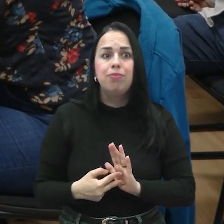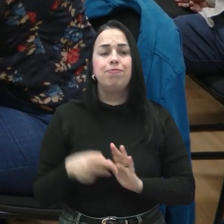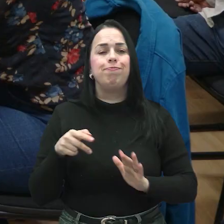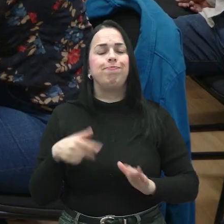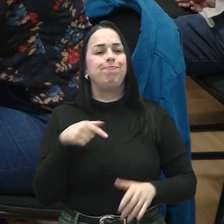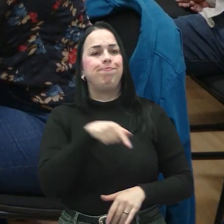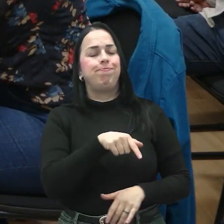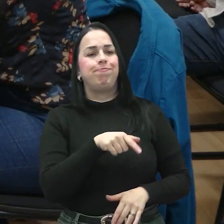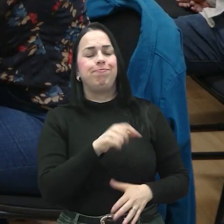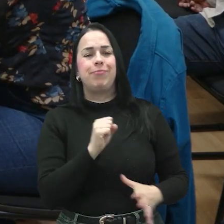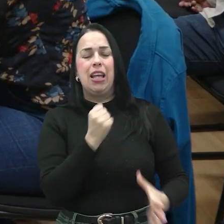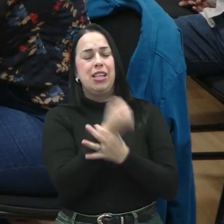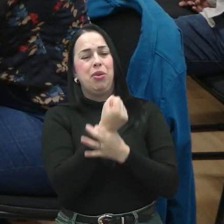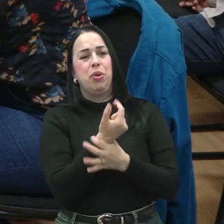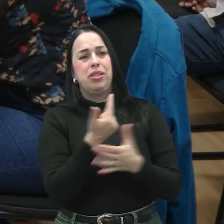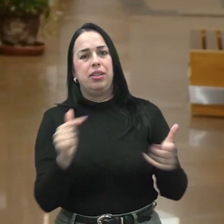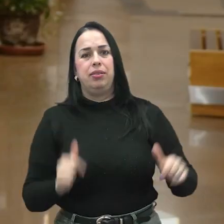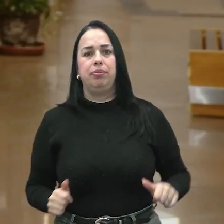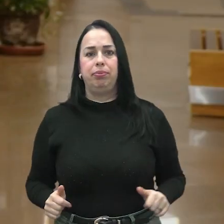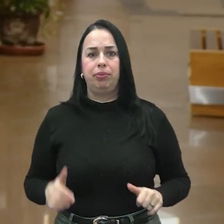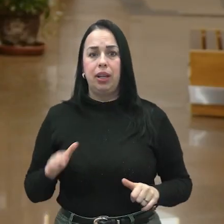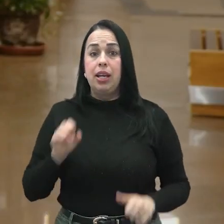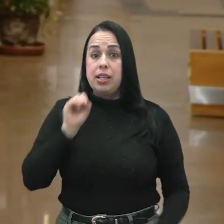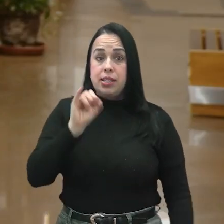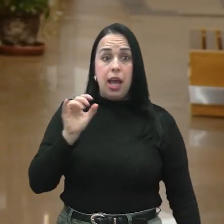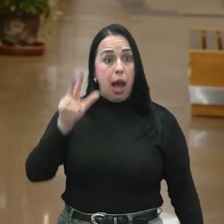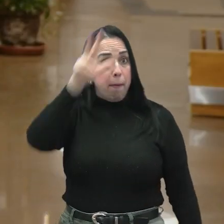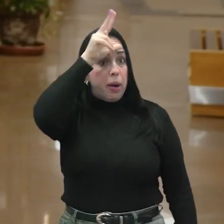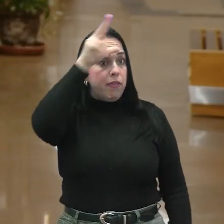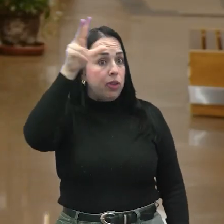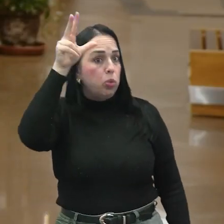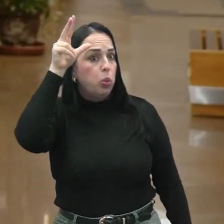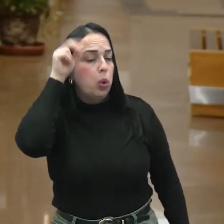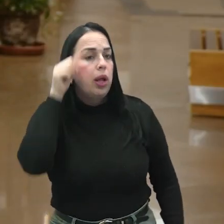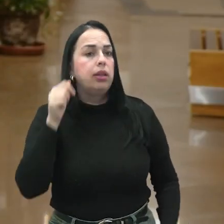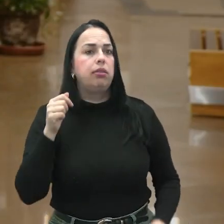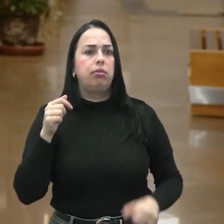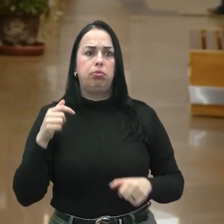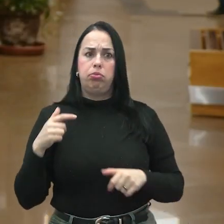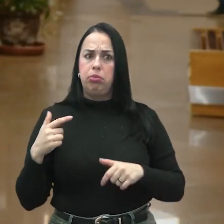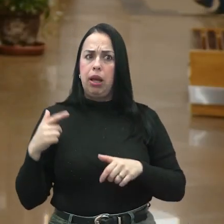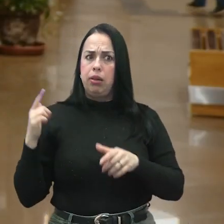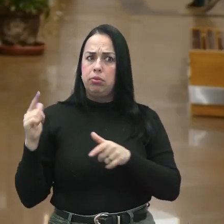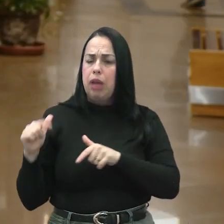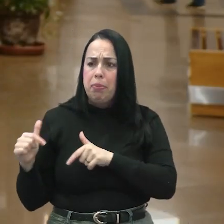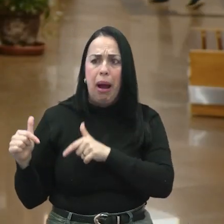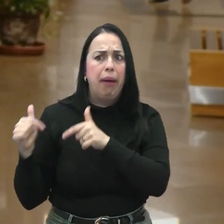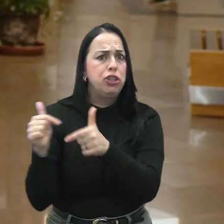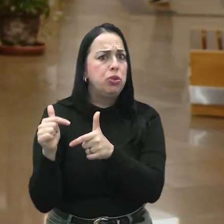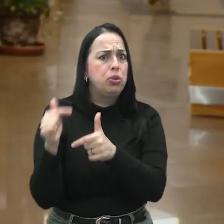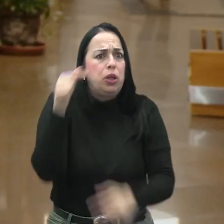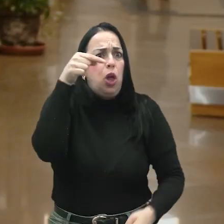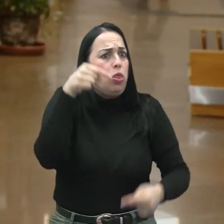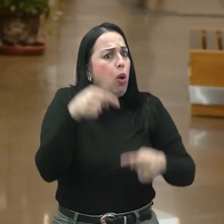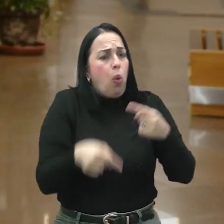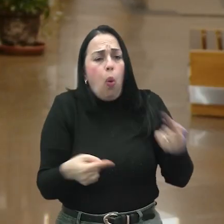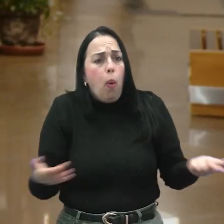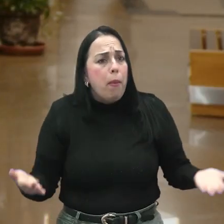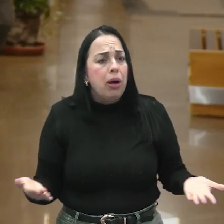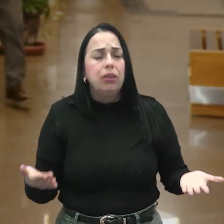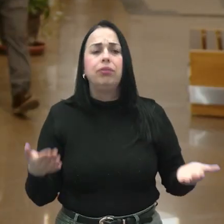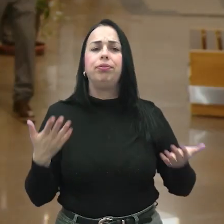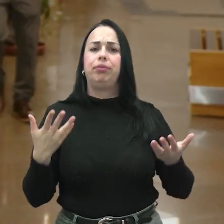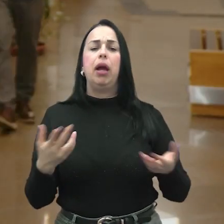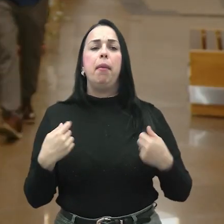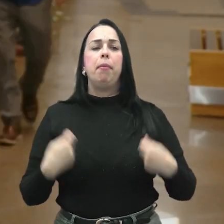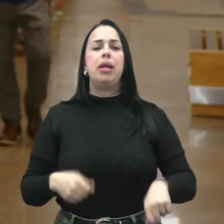um clima de insegurança. Se a prefeitura está tendo uma ação que não condiz com aquilo que ela tem que